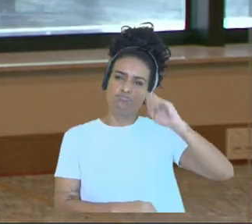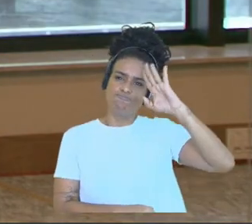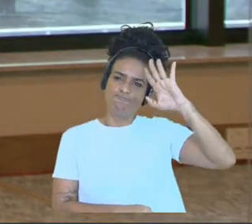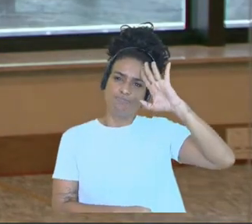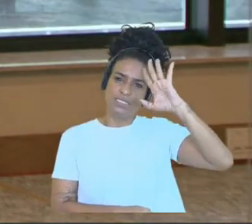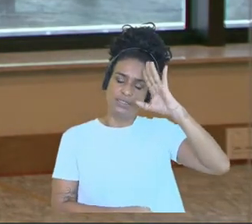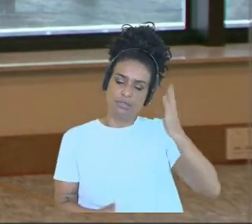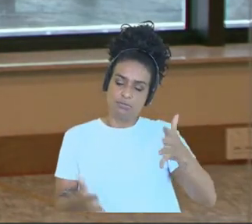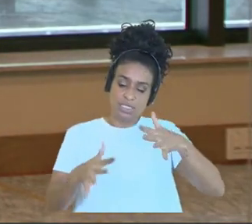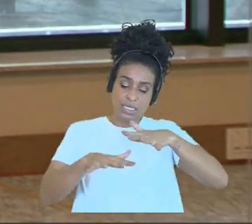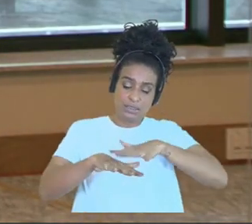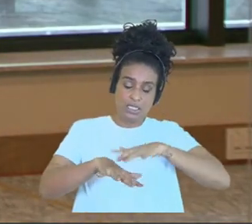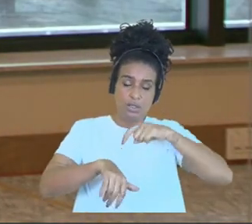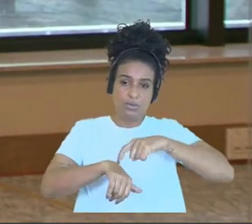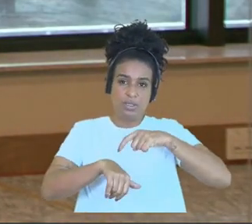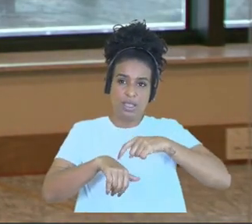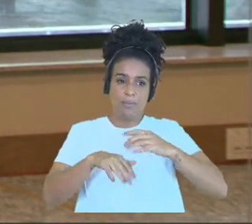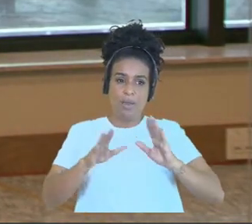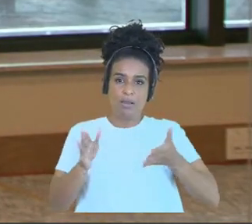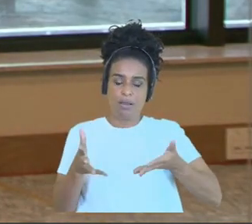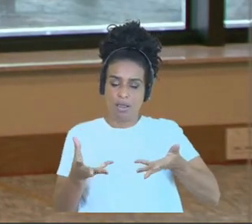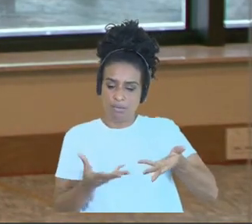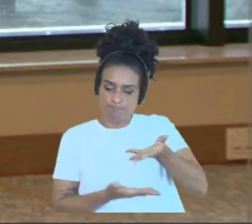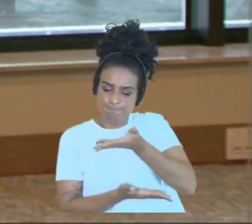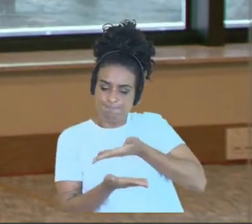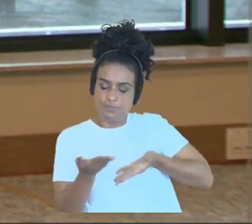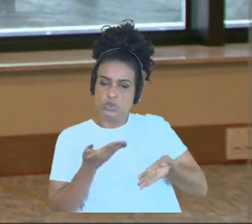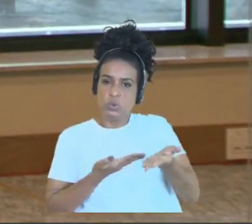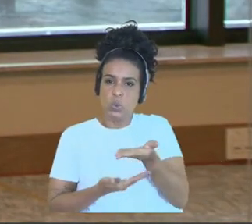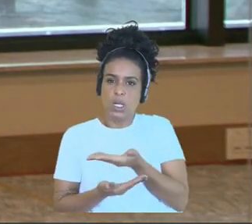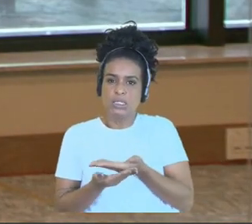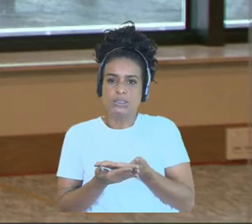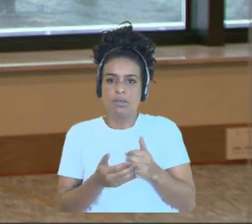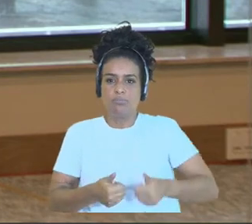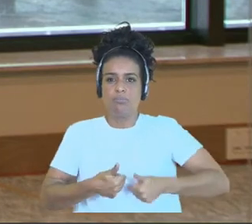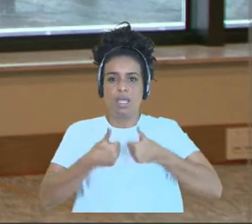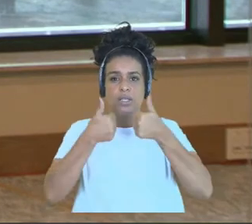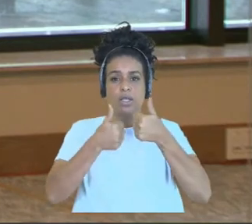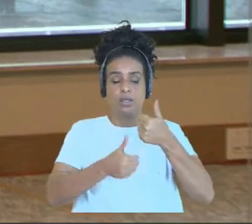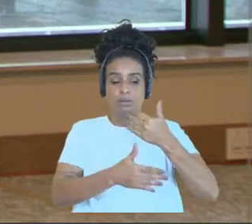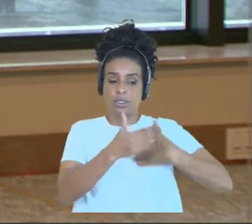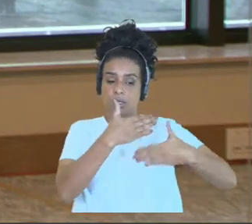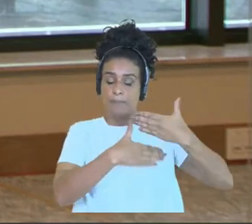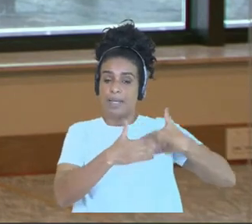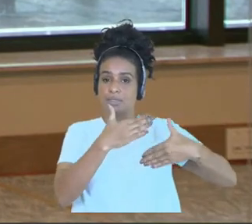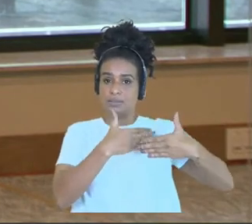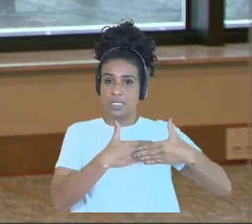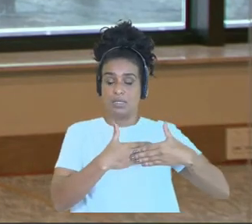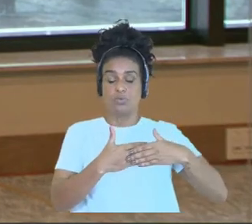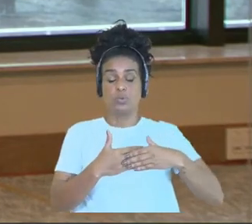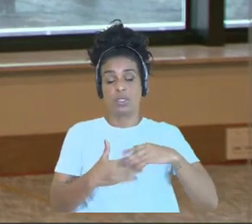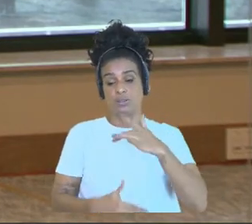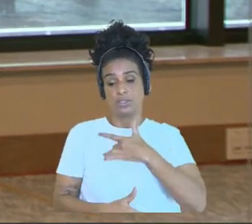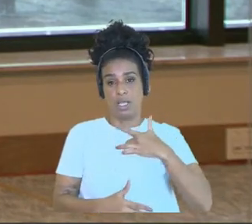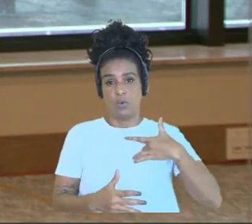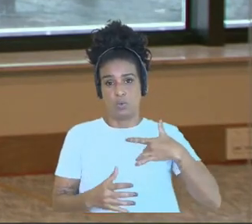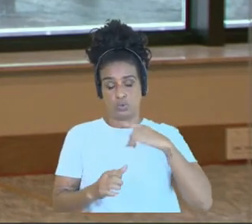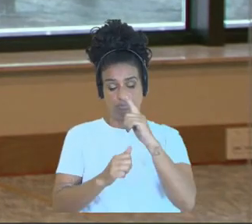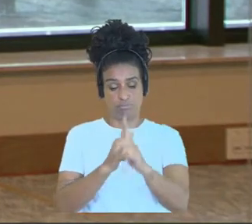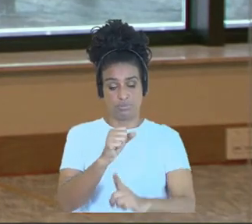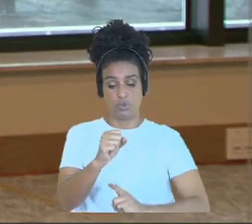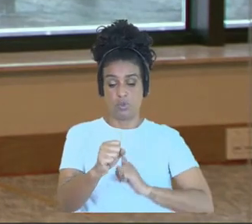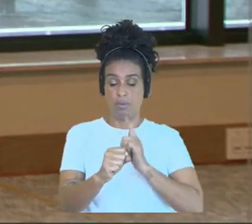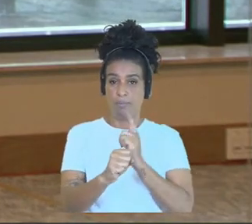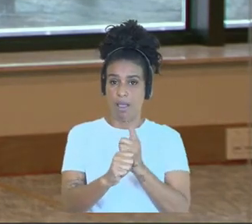da integração agora, uma articulação melhor em questões que no passado foram diplomacia da saúde global, que não foram bem articuladas